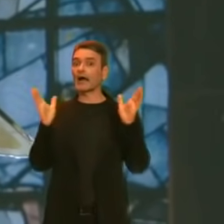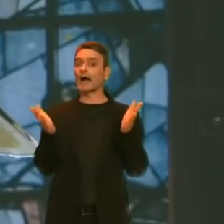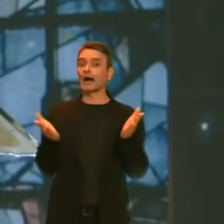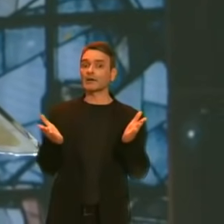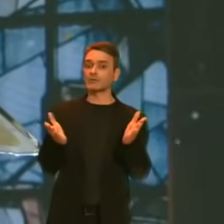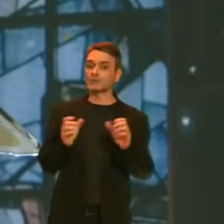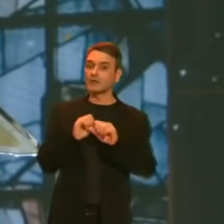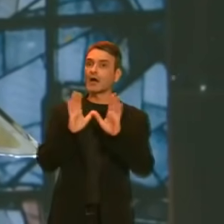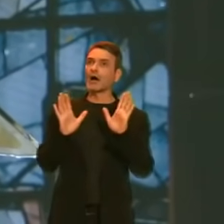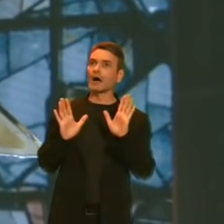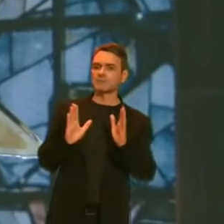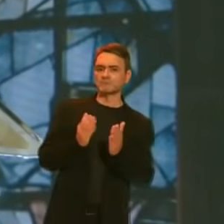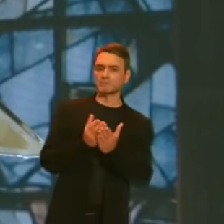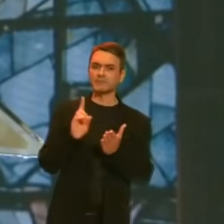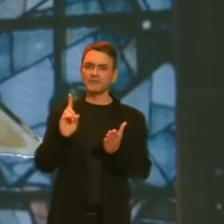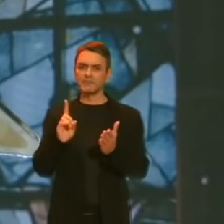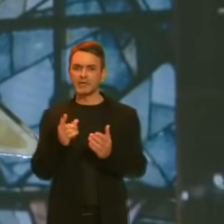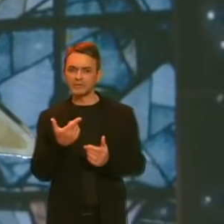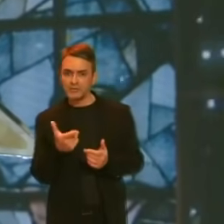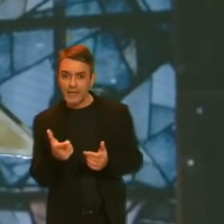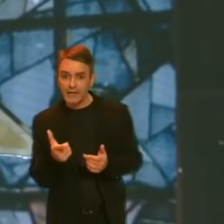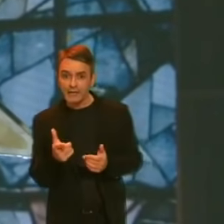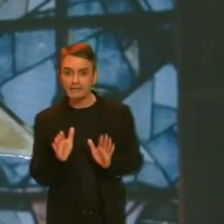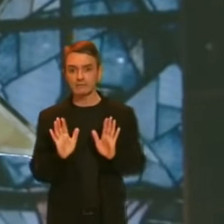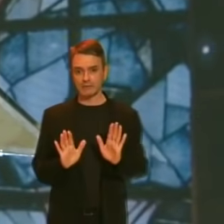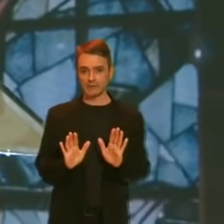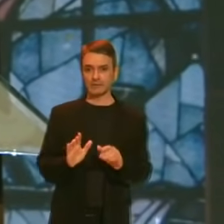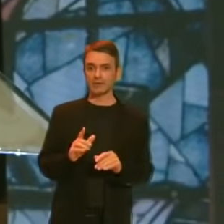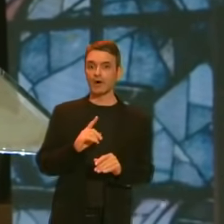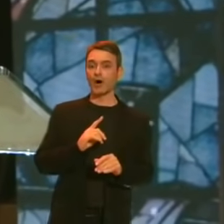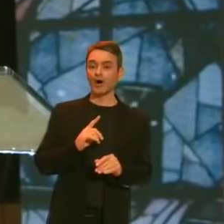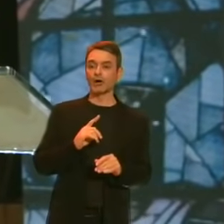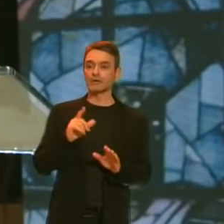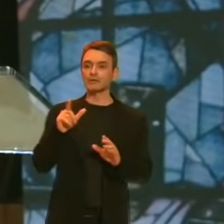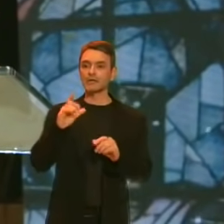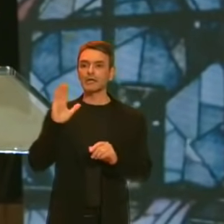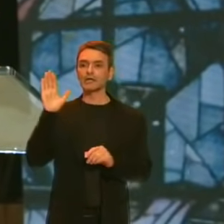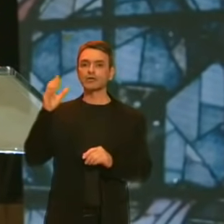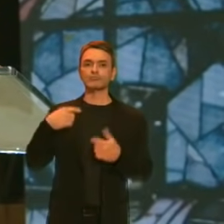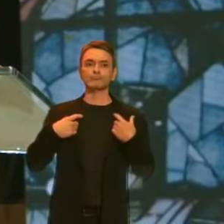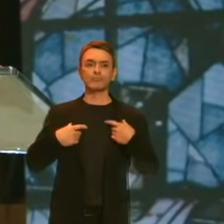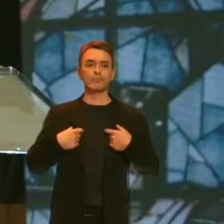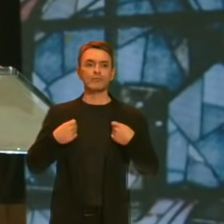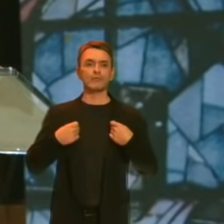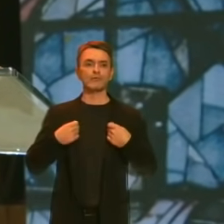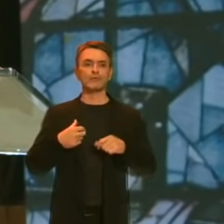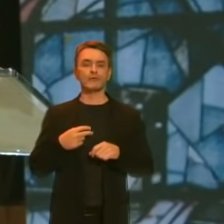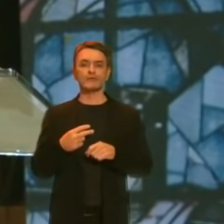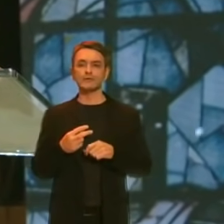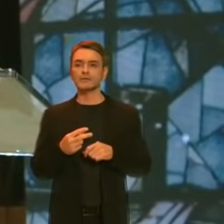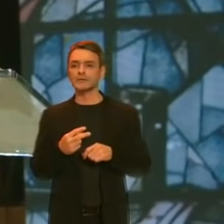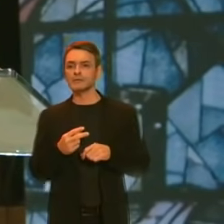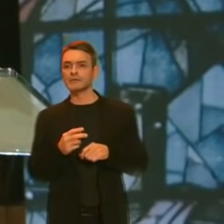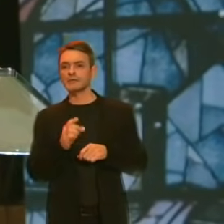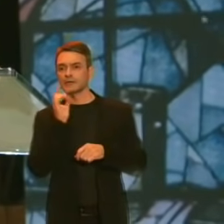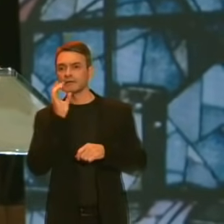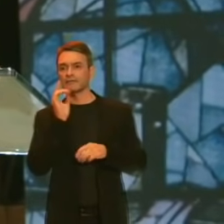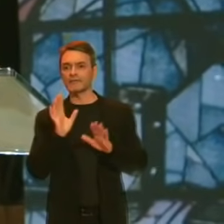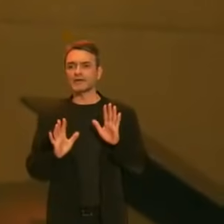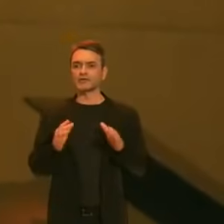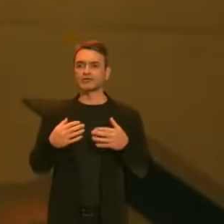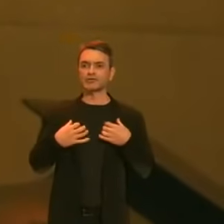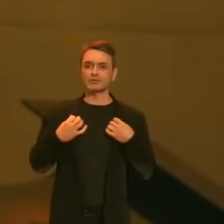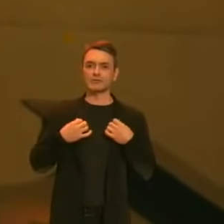você não tem uma Bíblia, tá? Então o pessoal de coletinho verde está aí? Pode me ajudar? Pega a Bíblia aí